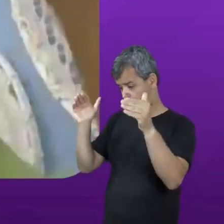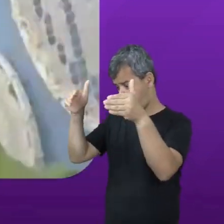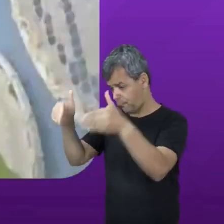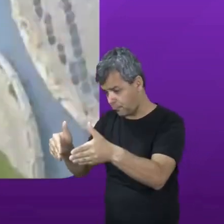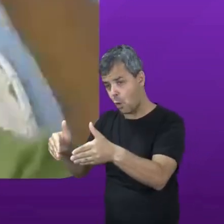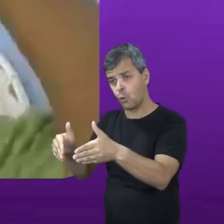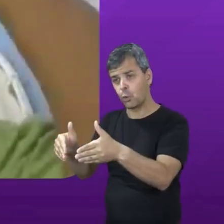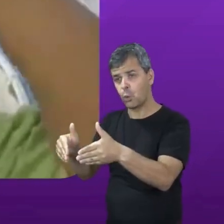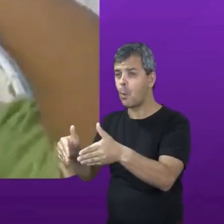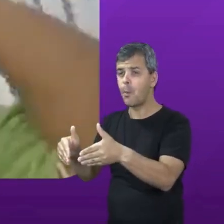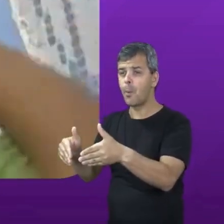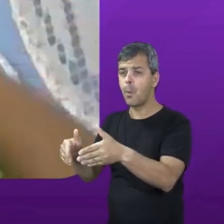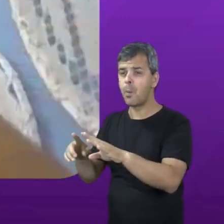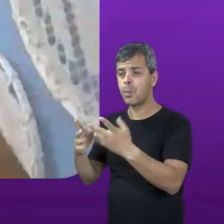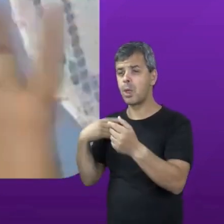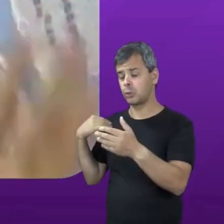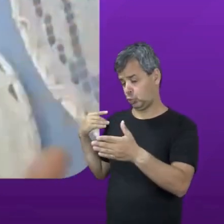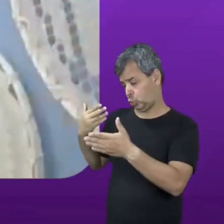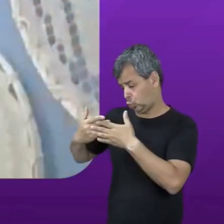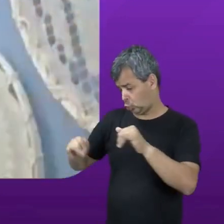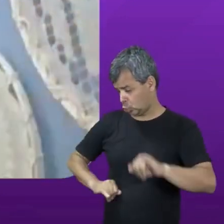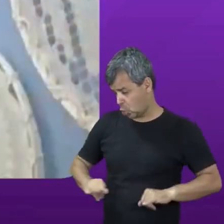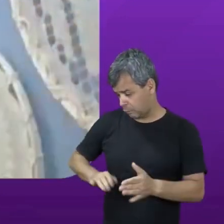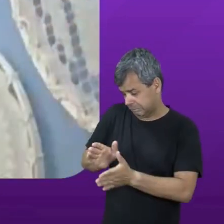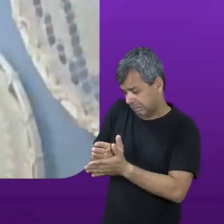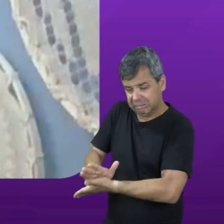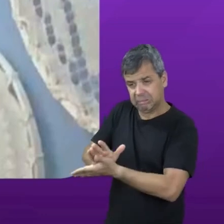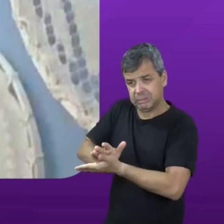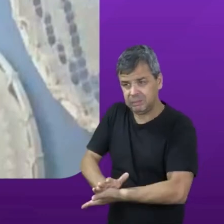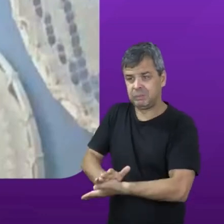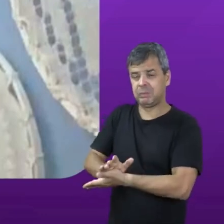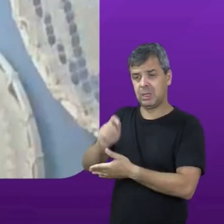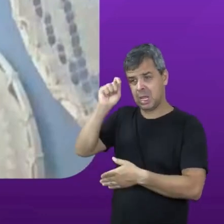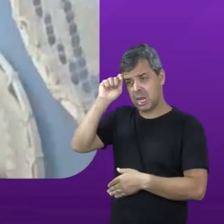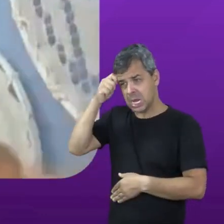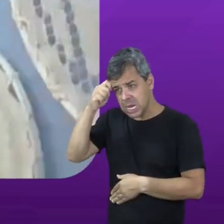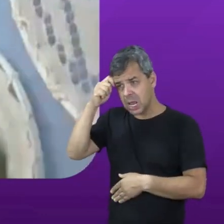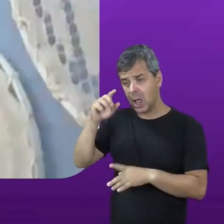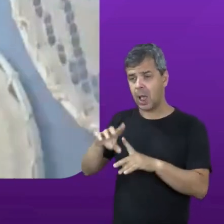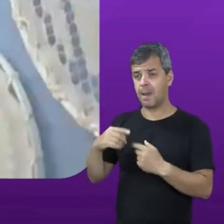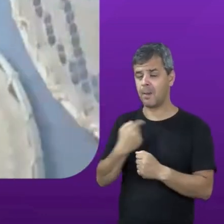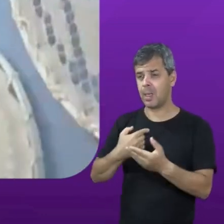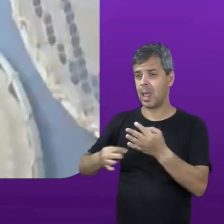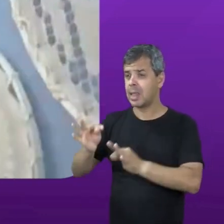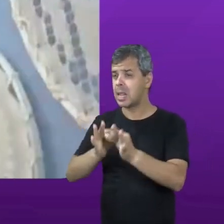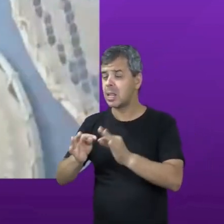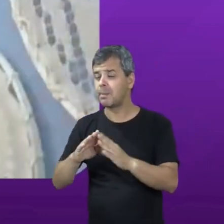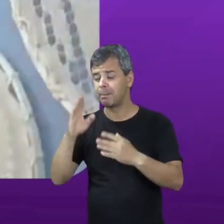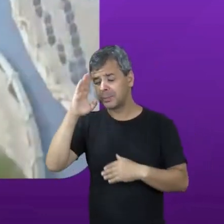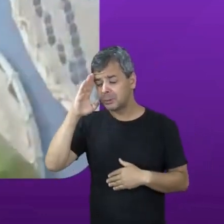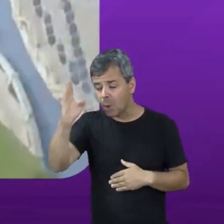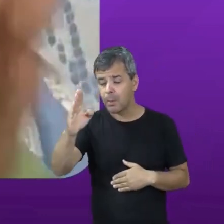esses grupos que sofrem historicamente a discriminação racial, e aí, em específico, hoje, nós estamos tratando das mulheres negras,